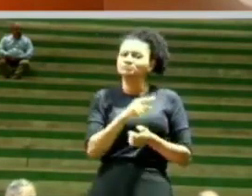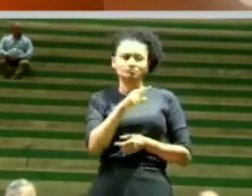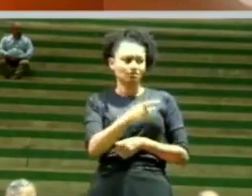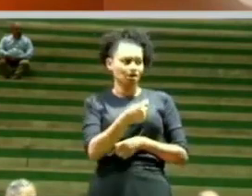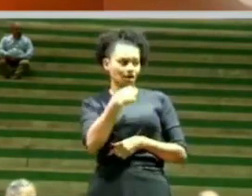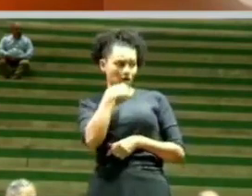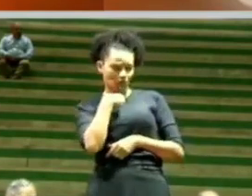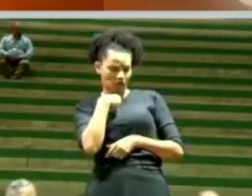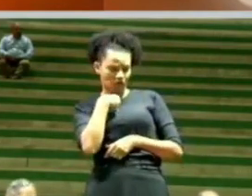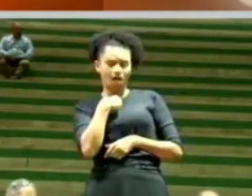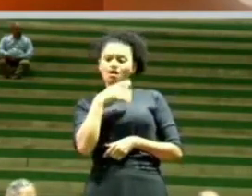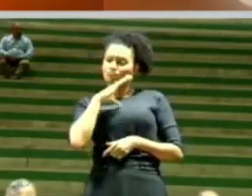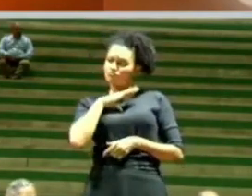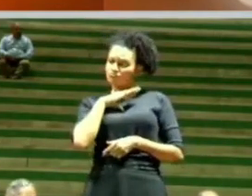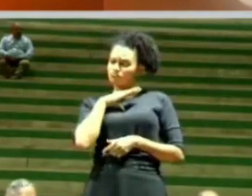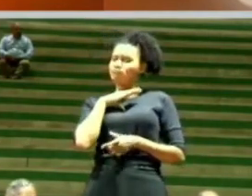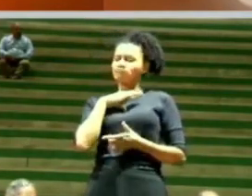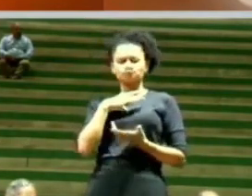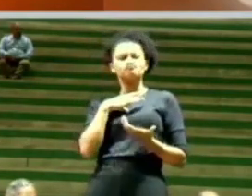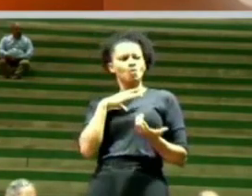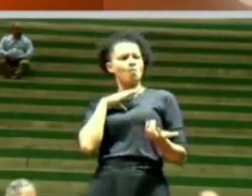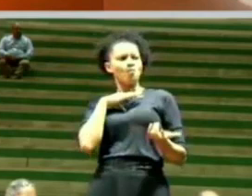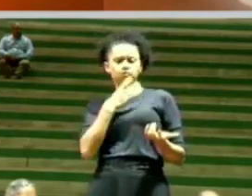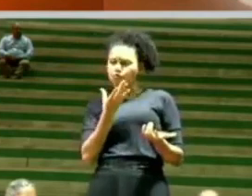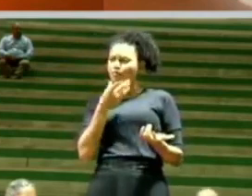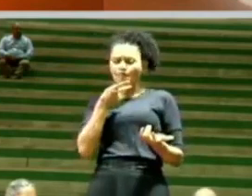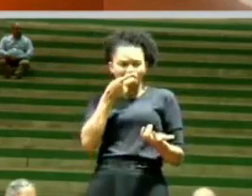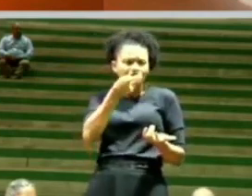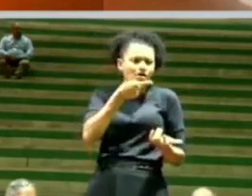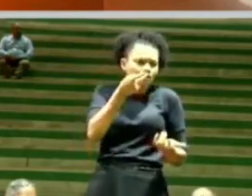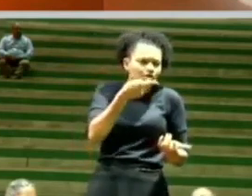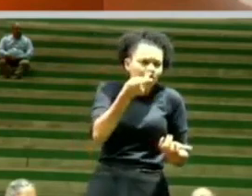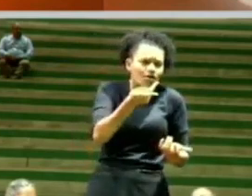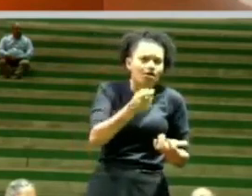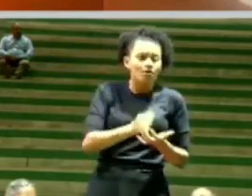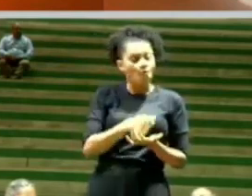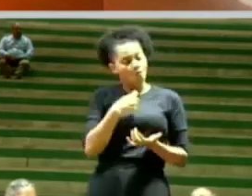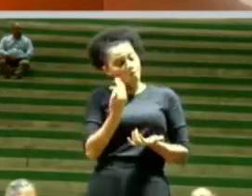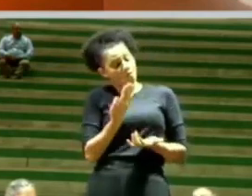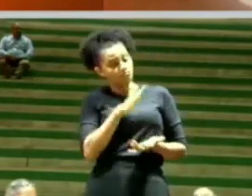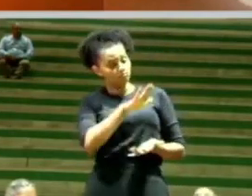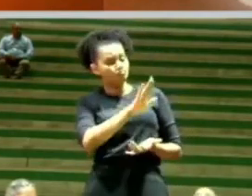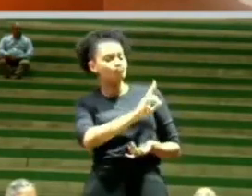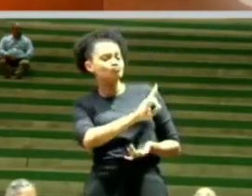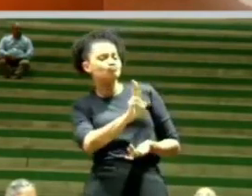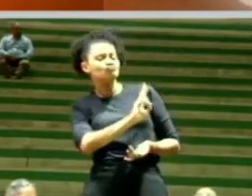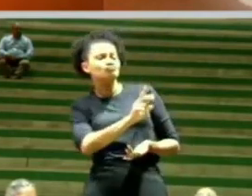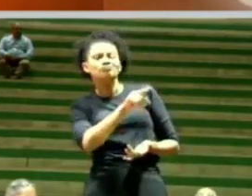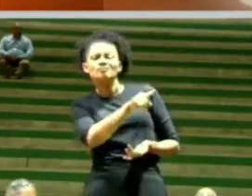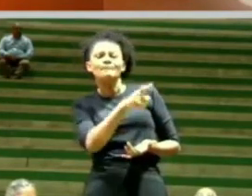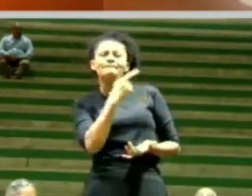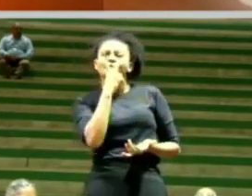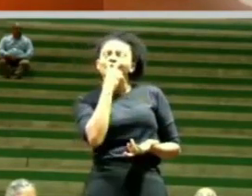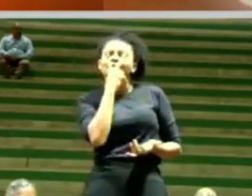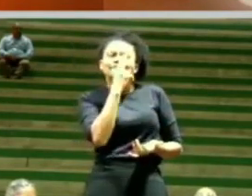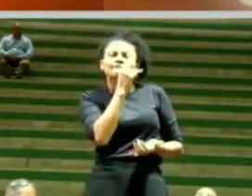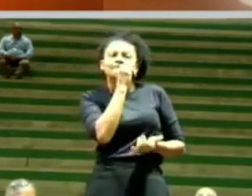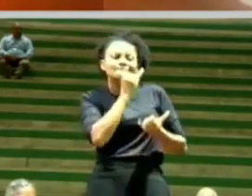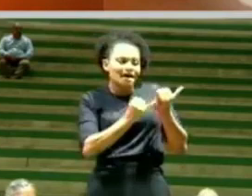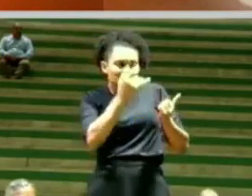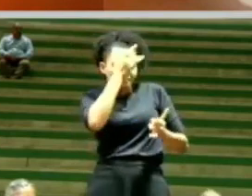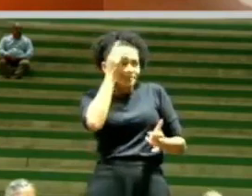eu ouso mencioná-la ou chamá-la como uma espécie de